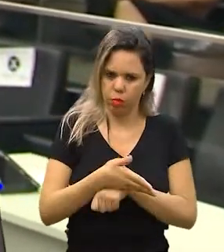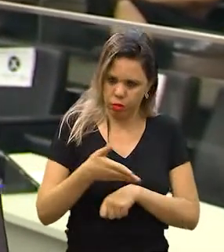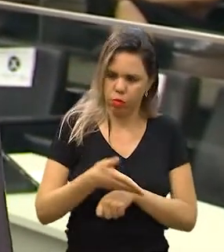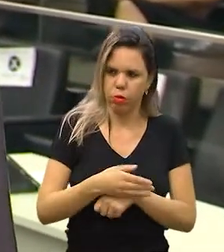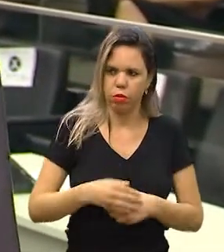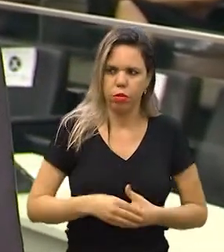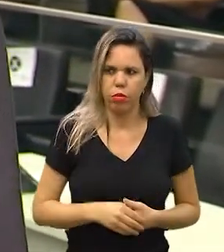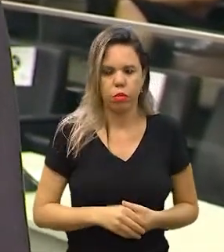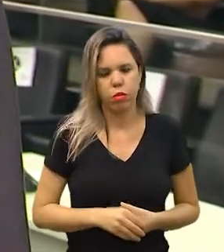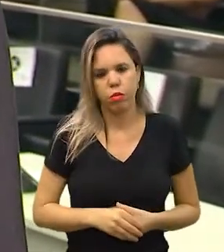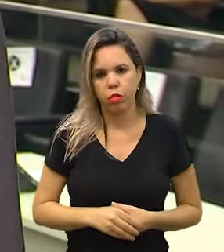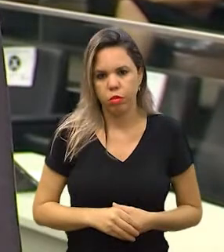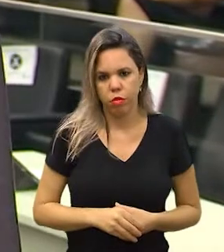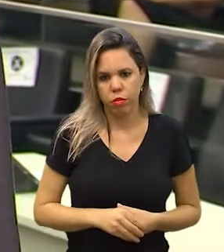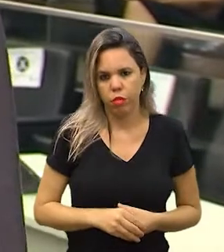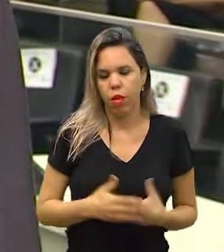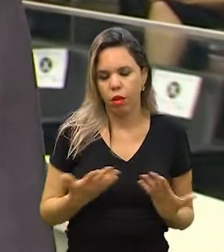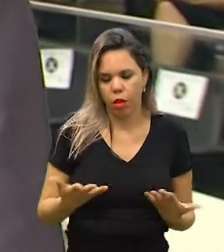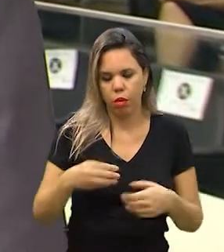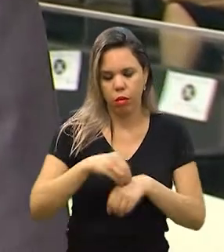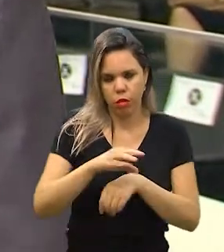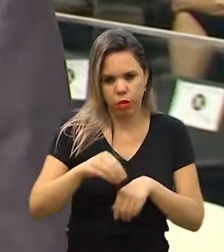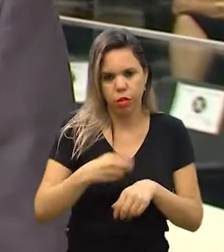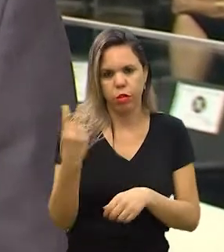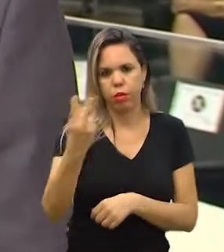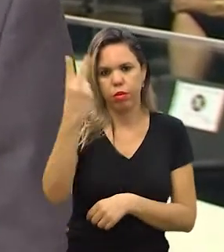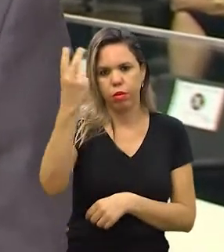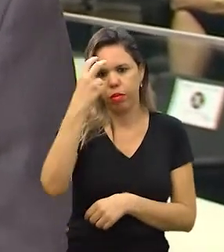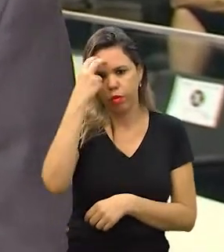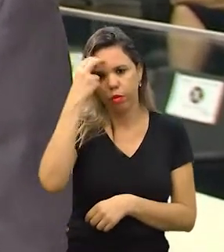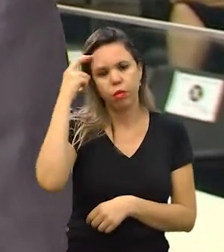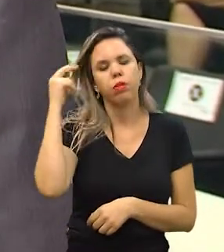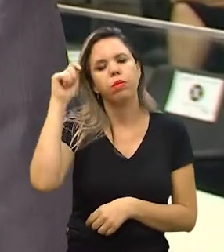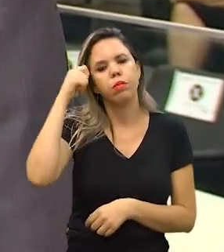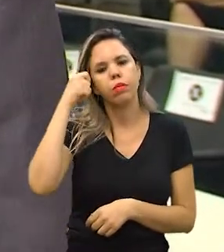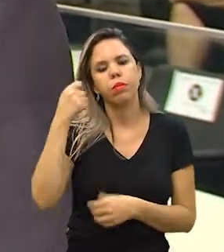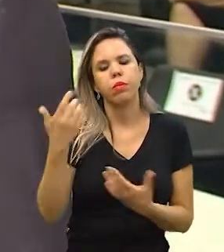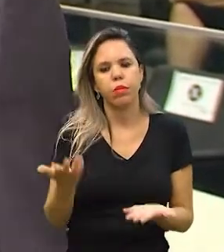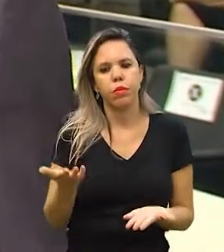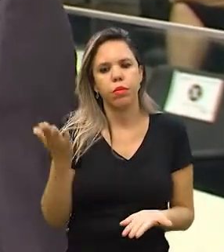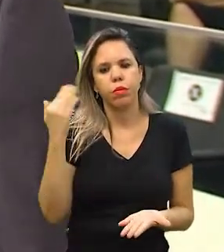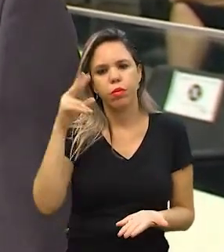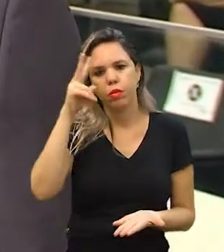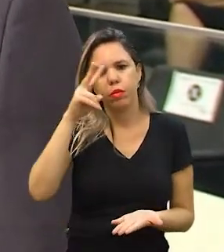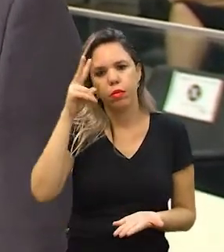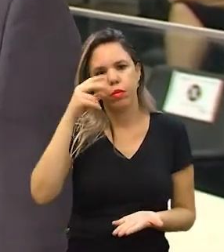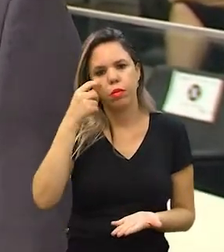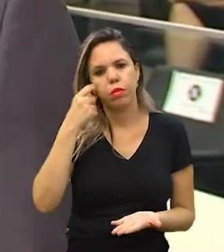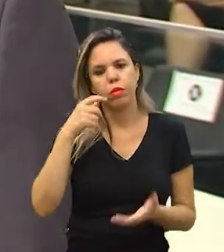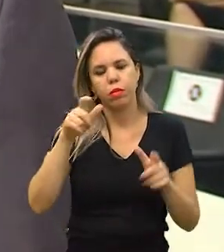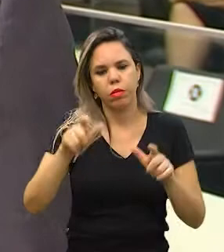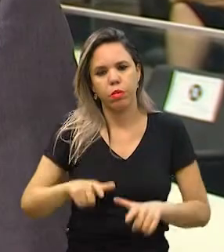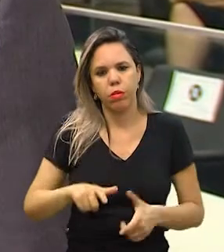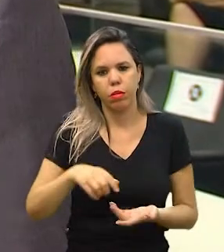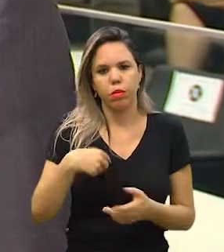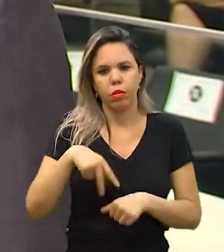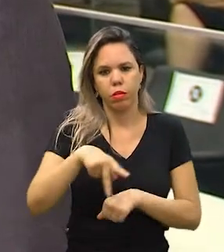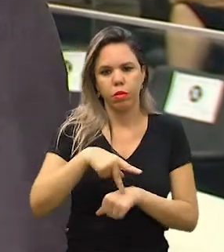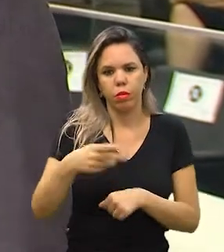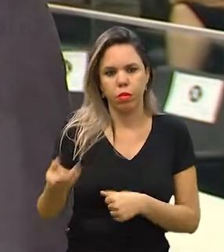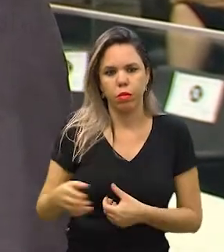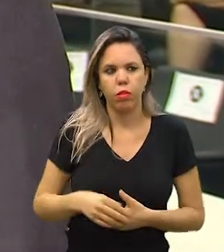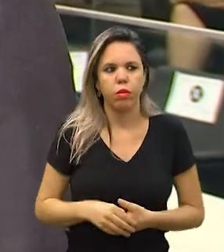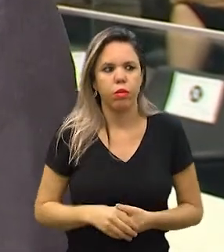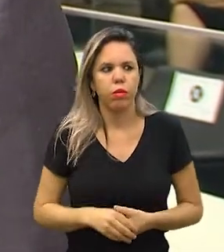poderá frequentar isso daí vem trazer a valorização da cultura negra na saber da história do mesmo no